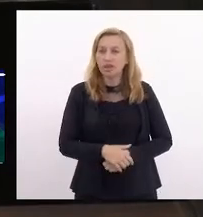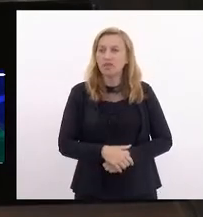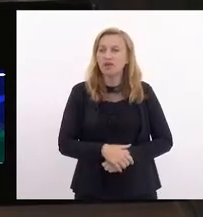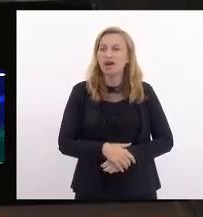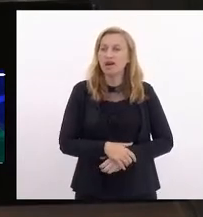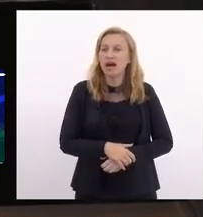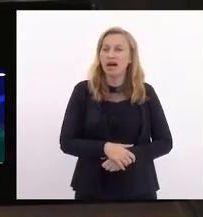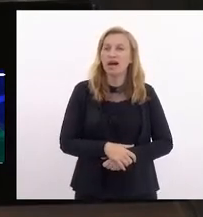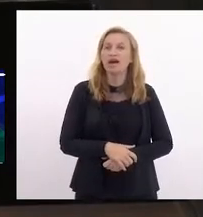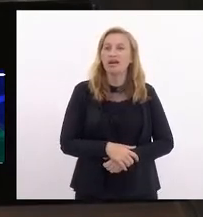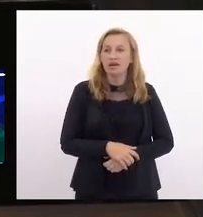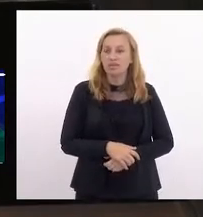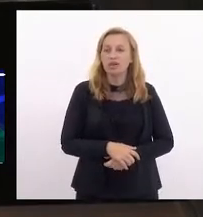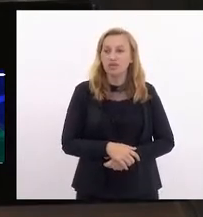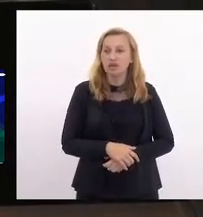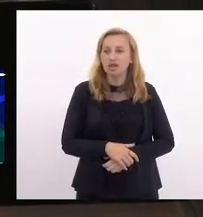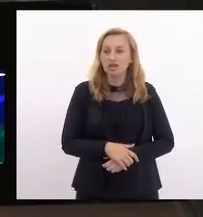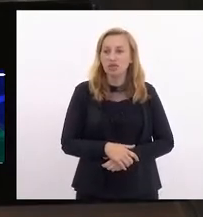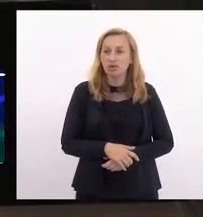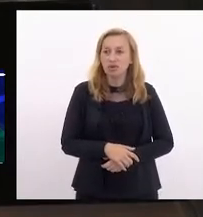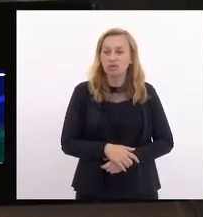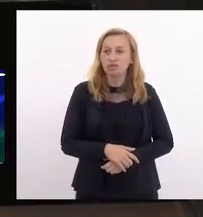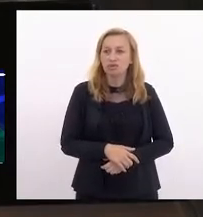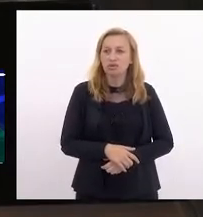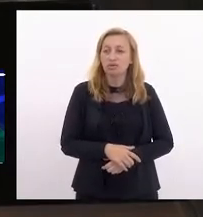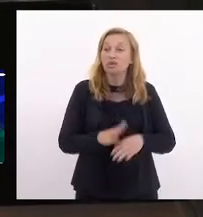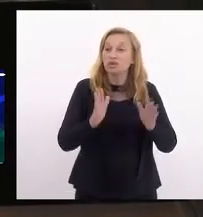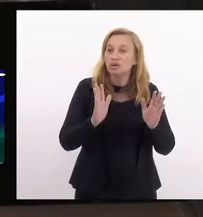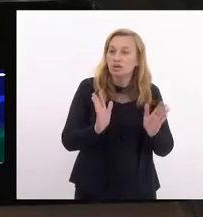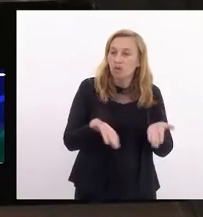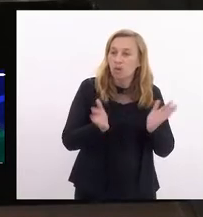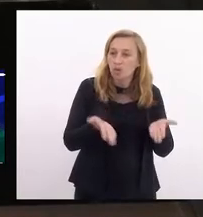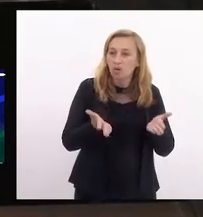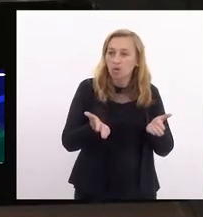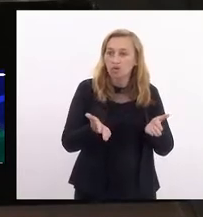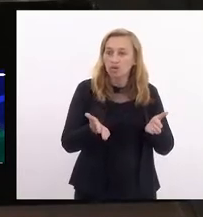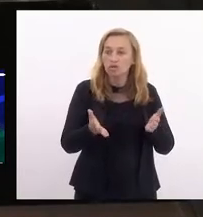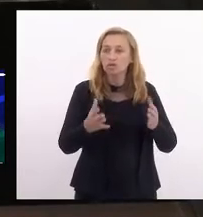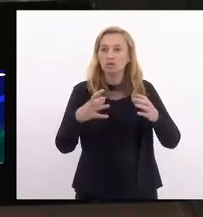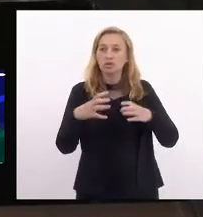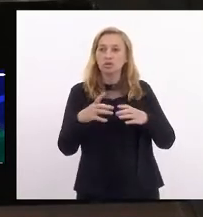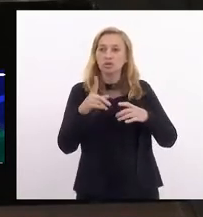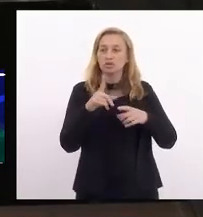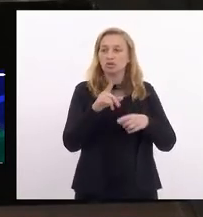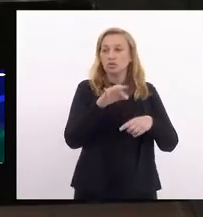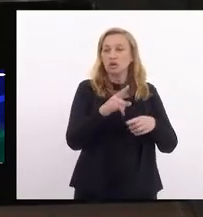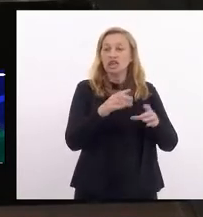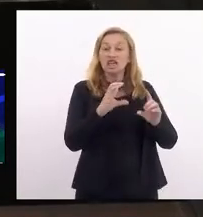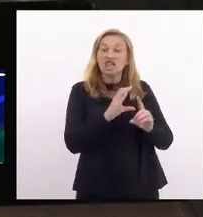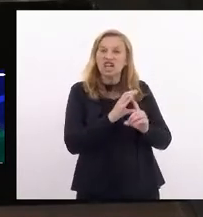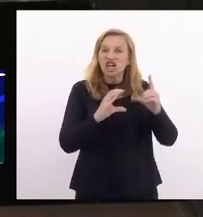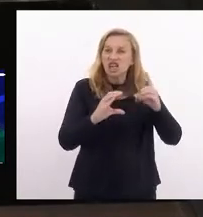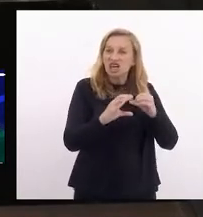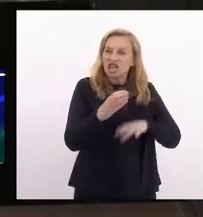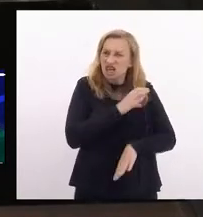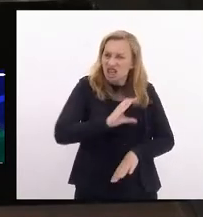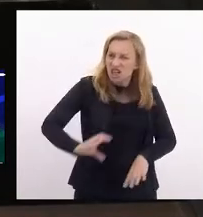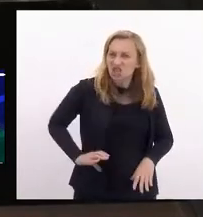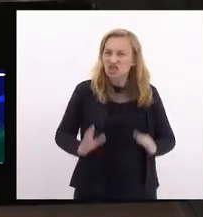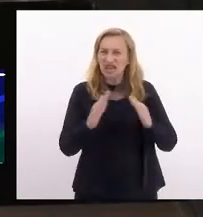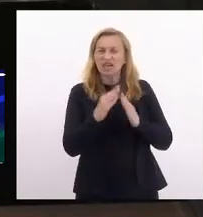evangelho a barra de novo dia hoje no meu programa no culto a criticava eu não vou poder falar de Jesus